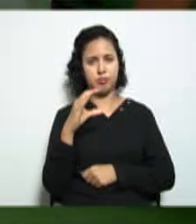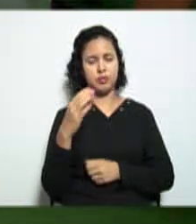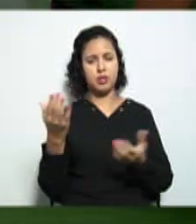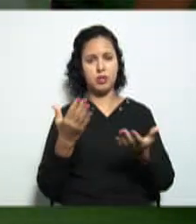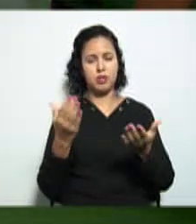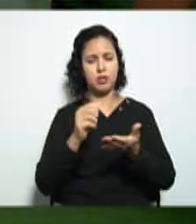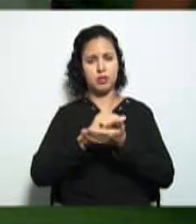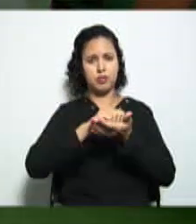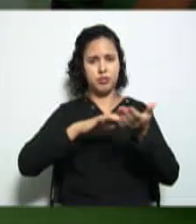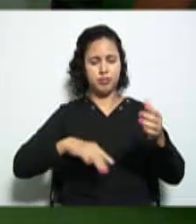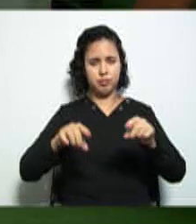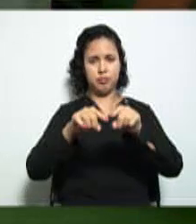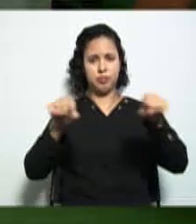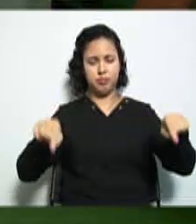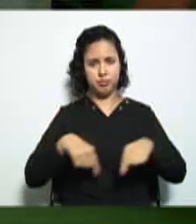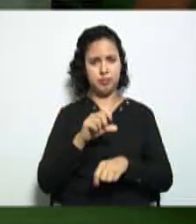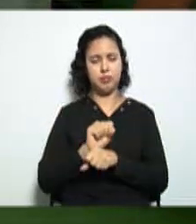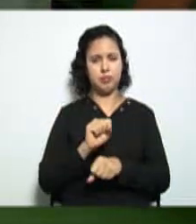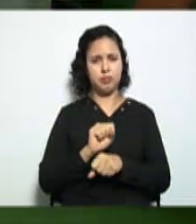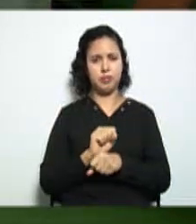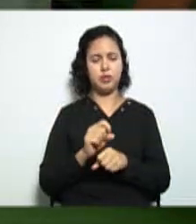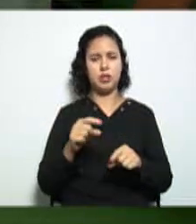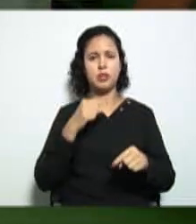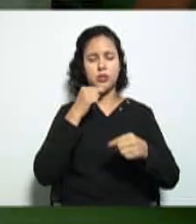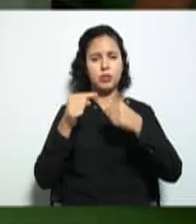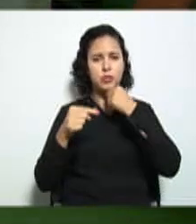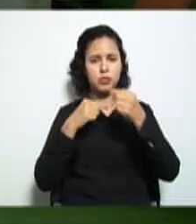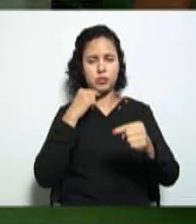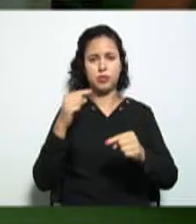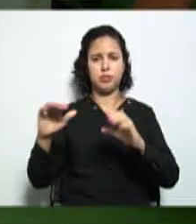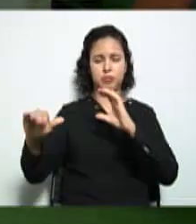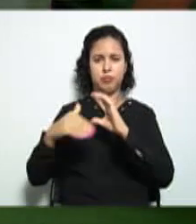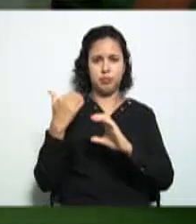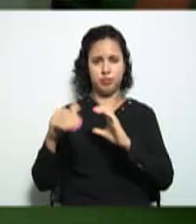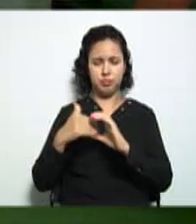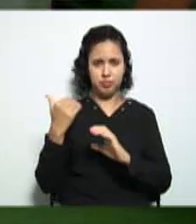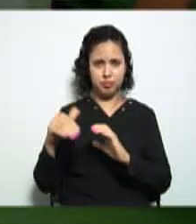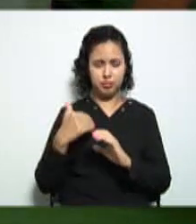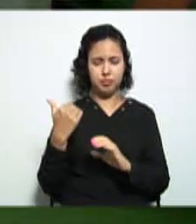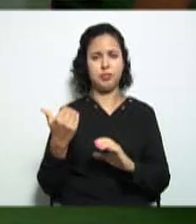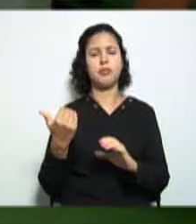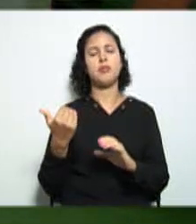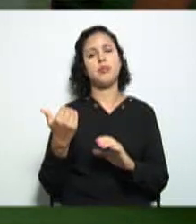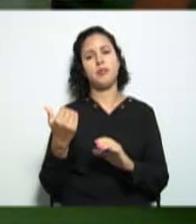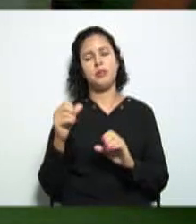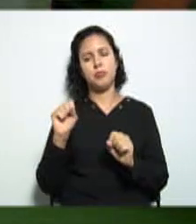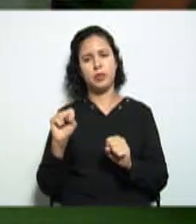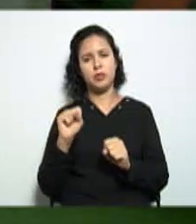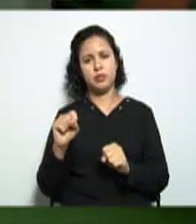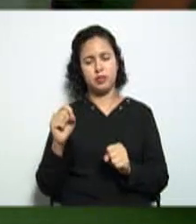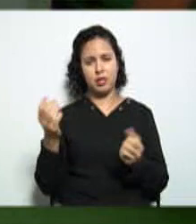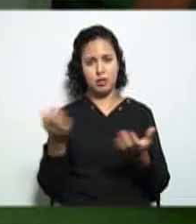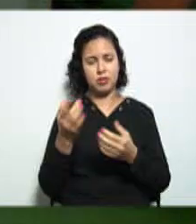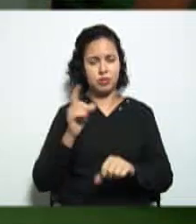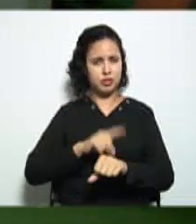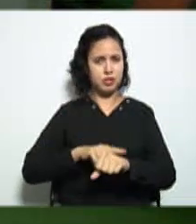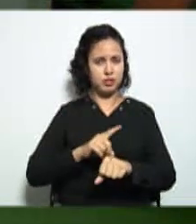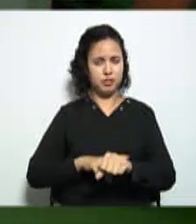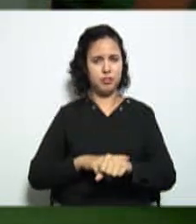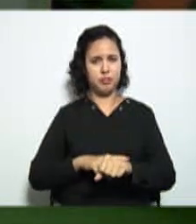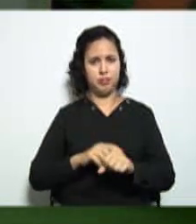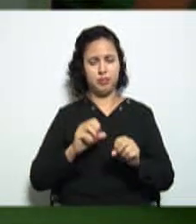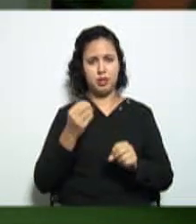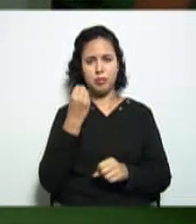de sala e aguardamos aí as dúvidas de vocês, as contribuições de vocês. Participe. Esse é o momento, esse é o nosso